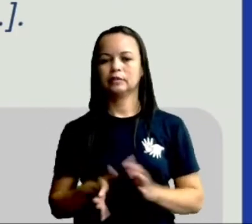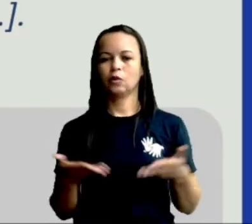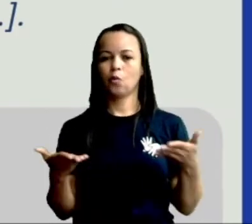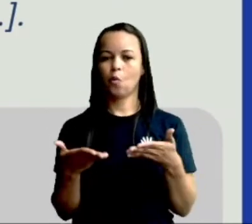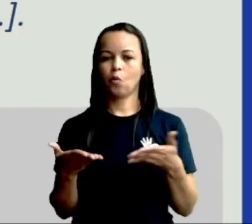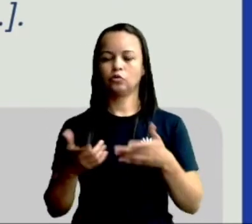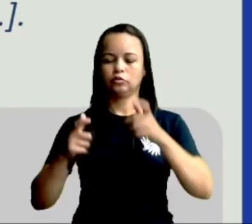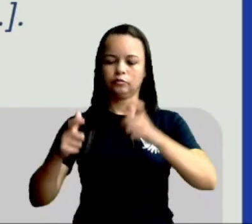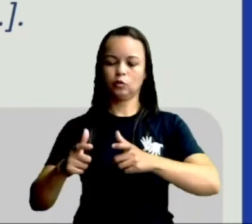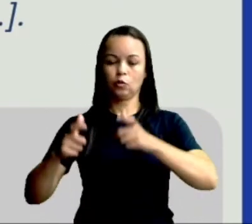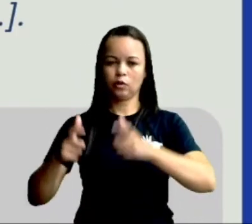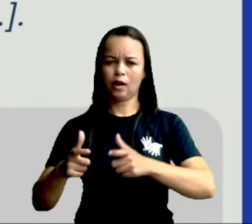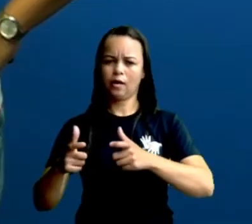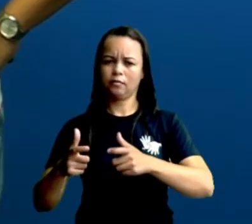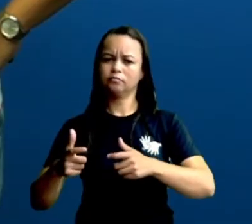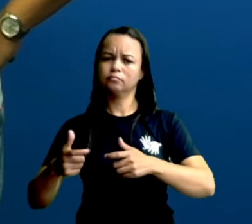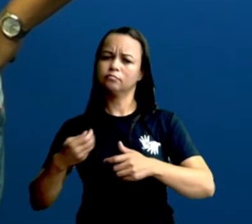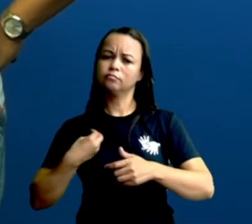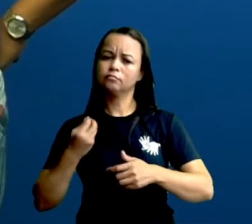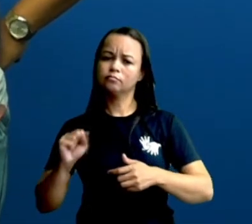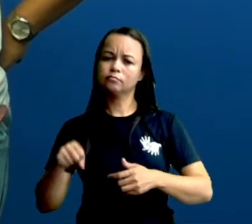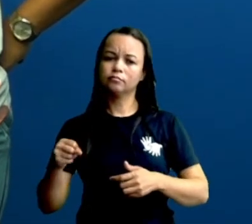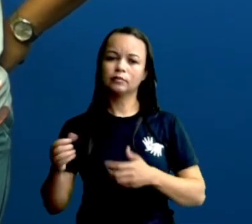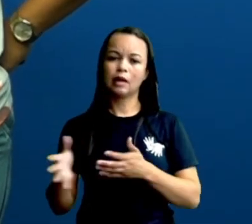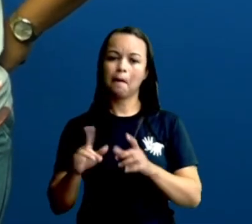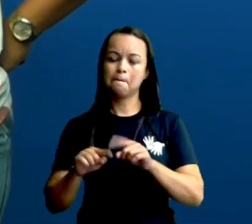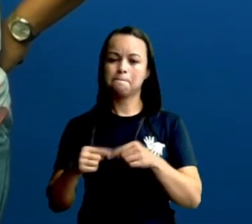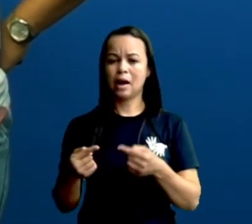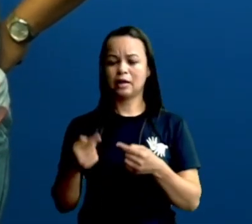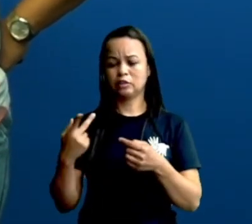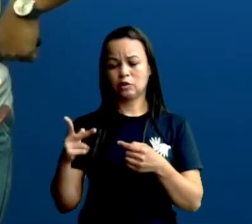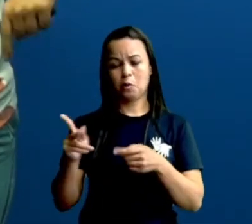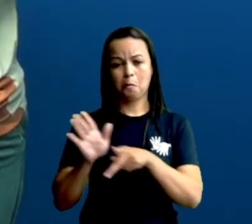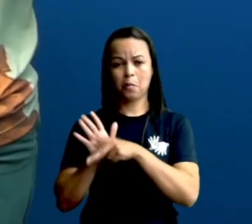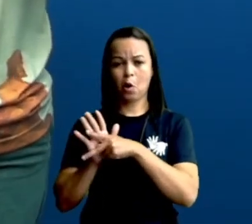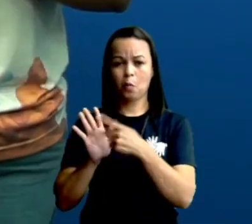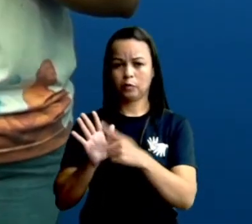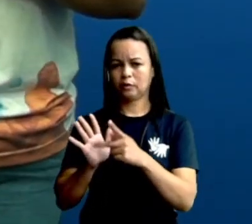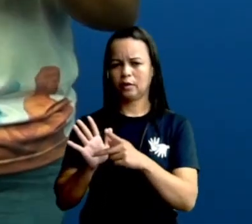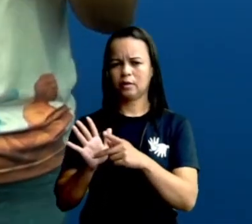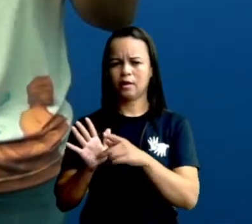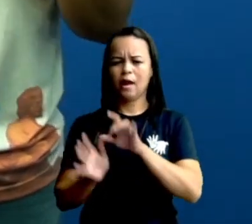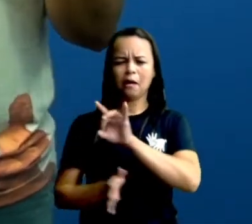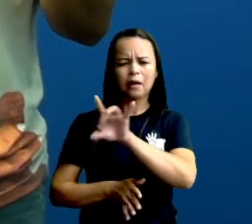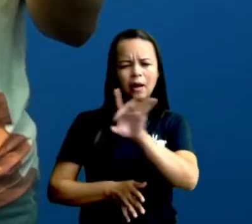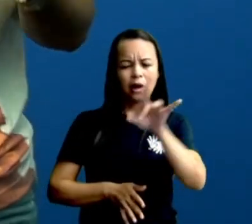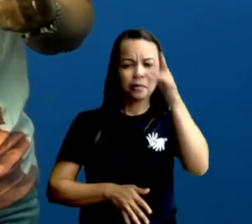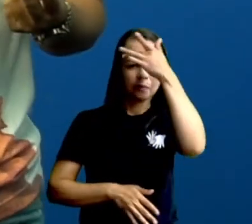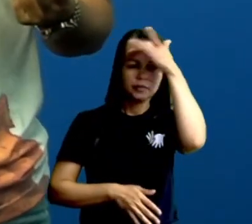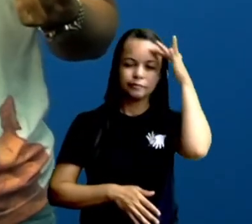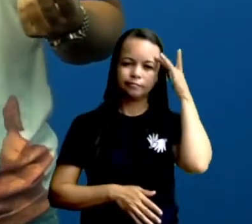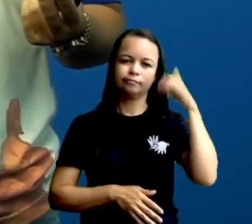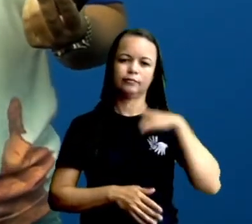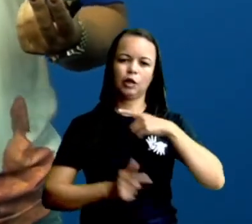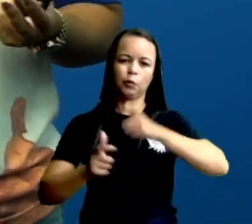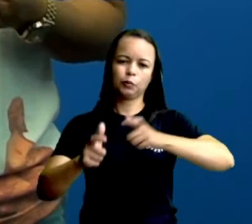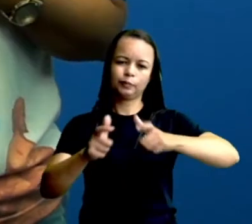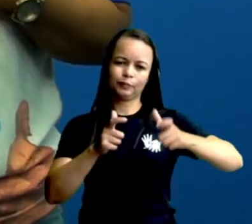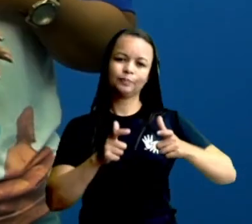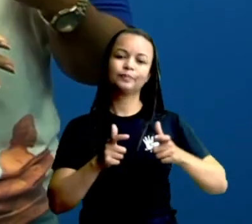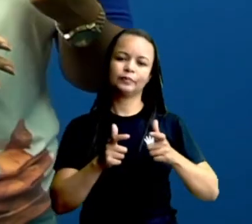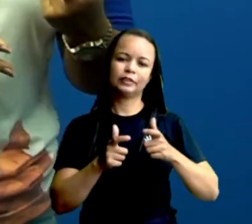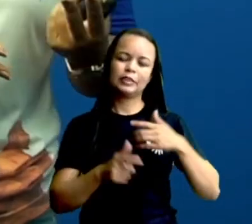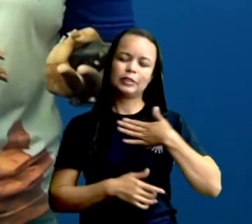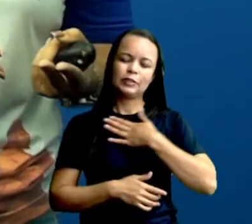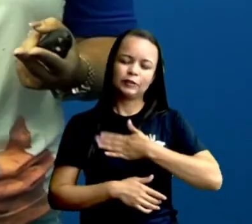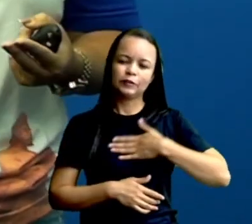vive num lugar, vive, mas não é o lugar dele. Cada pessoa tem o seu lugar, né? O seu